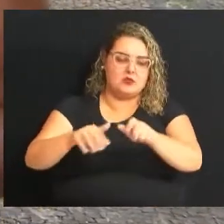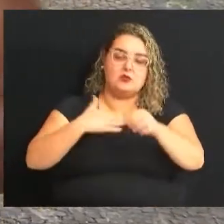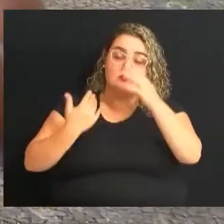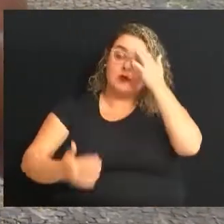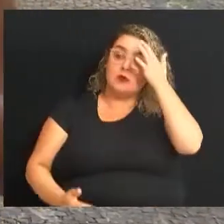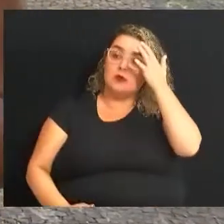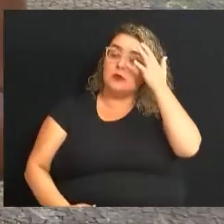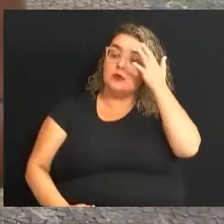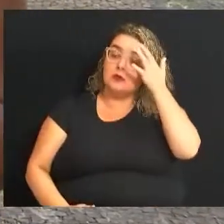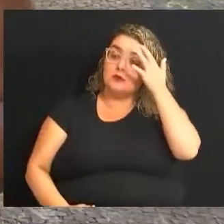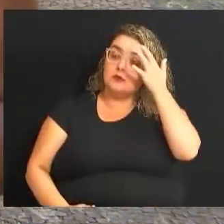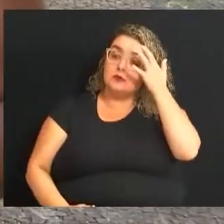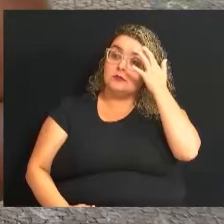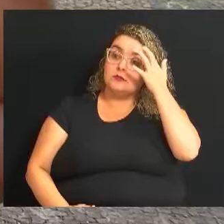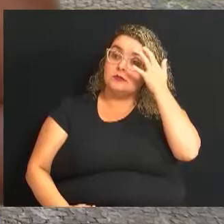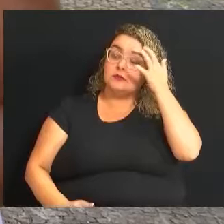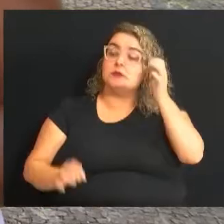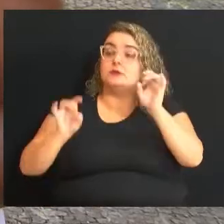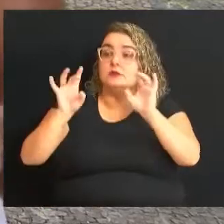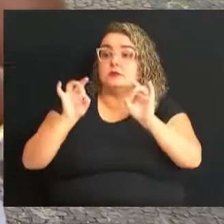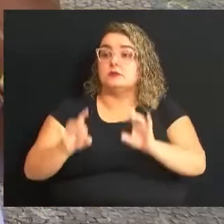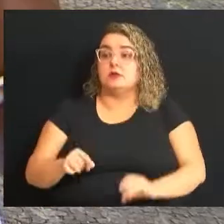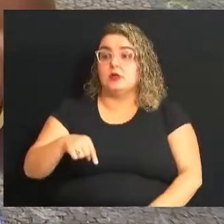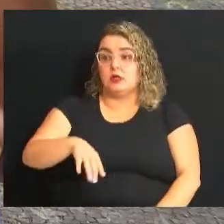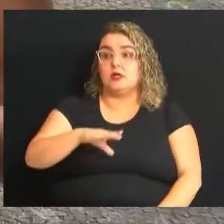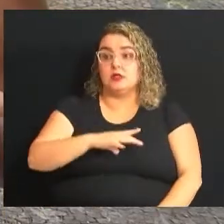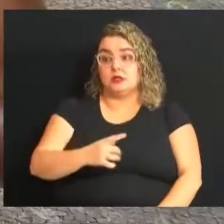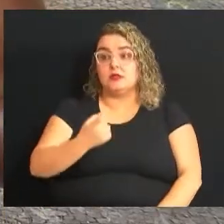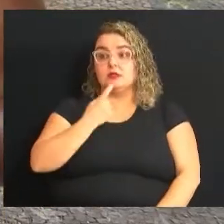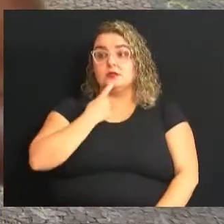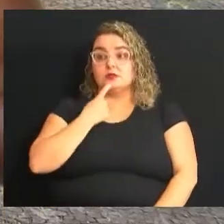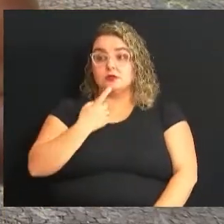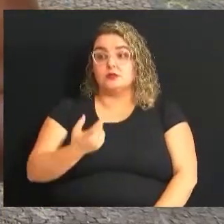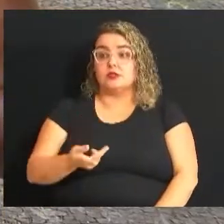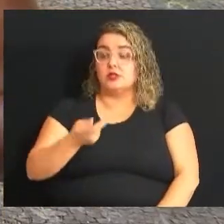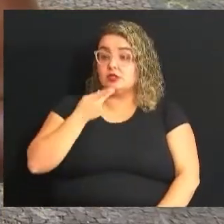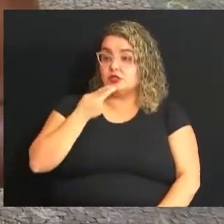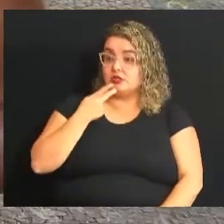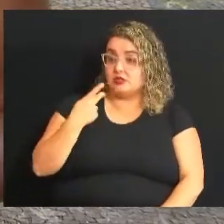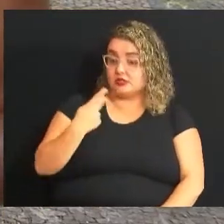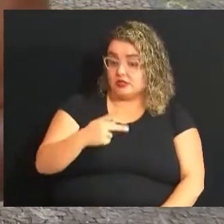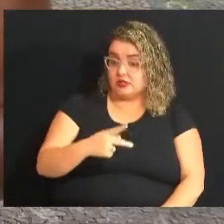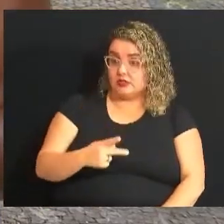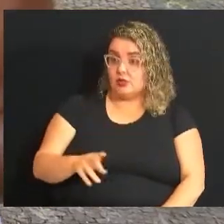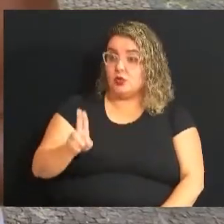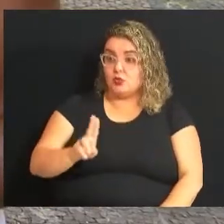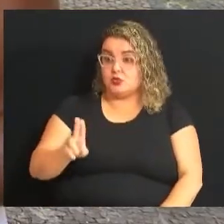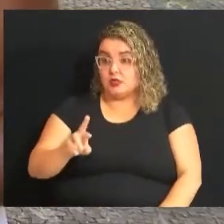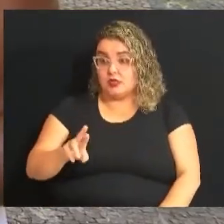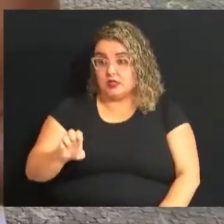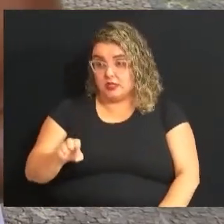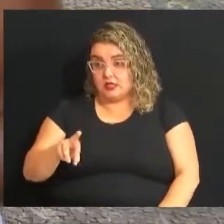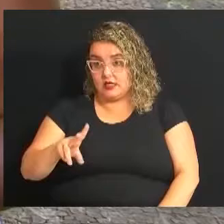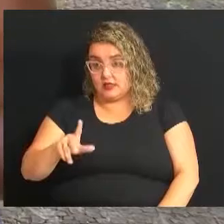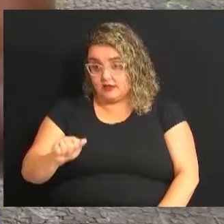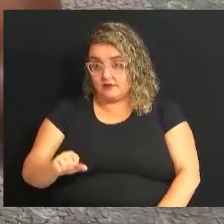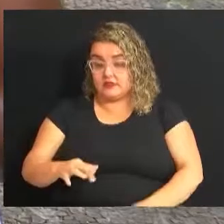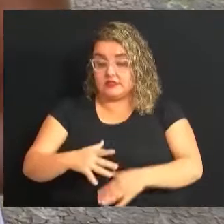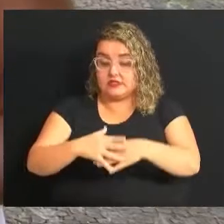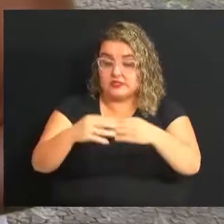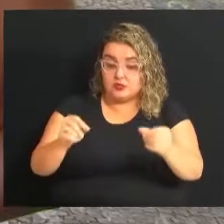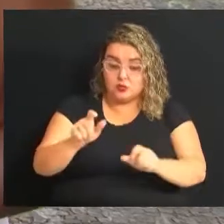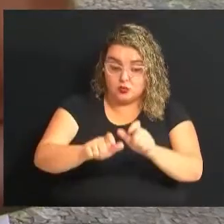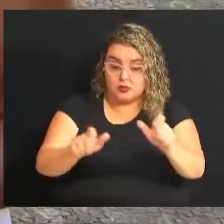febre amarela, em especial aqui no nosso município, ele dizia que se ele pudesse usar as ervas e curar muitas pessoas e